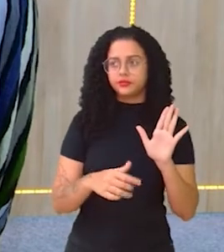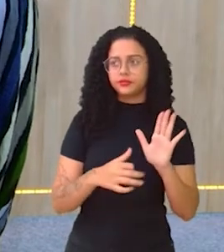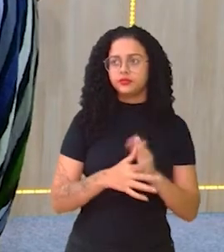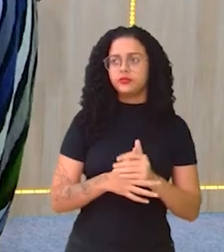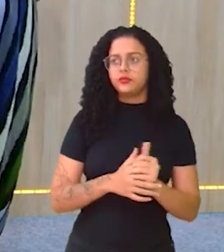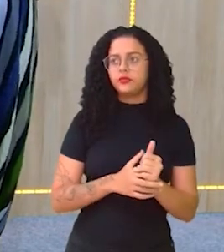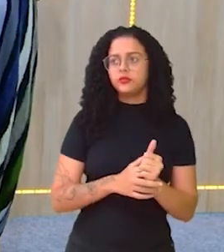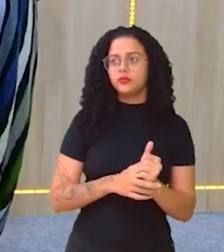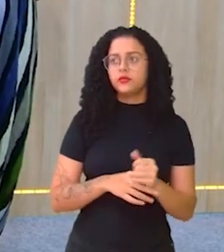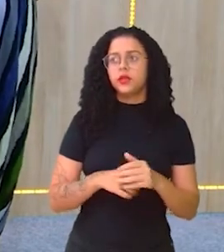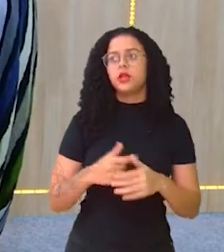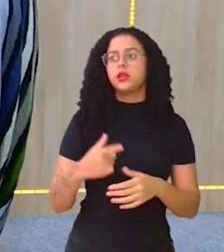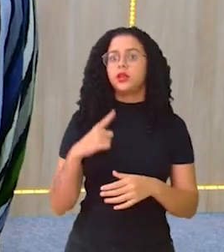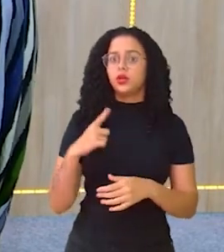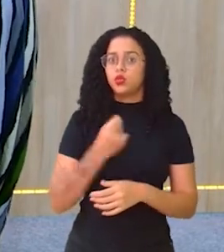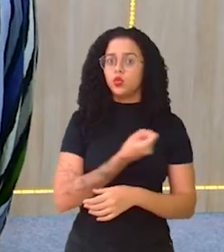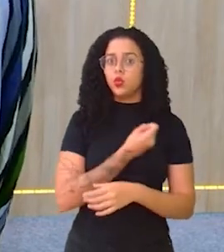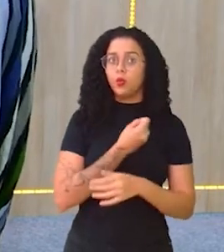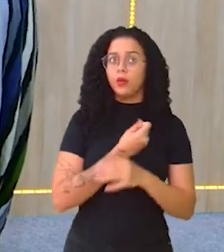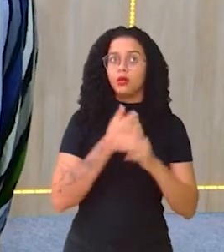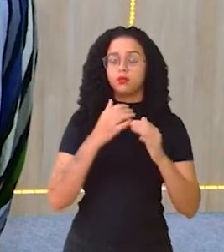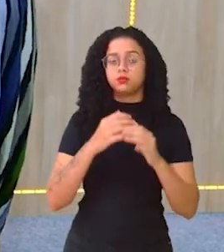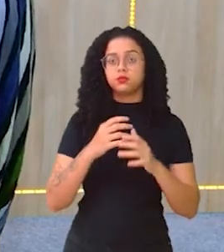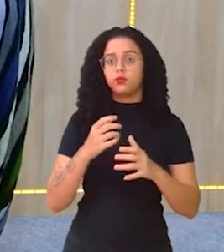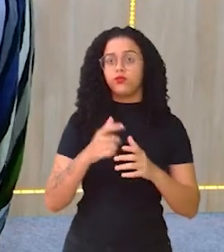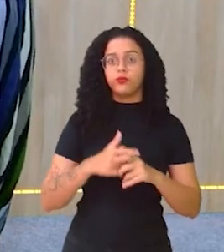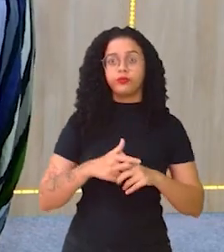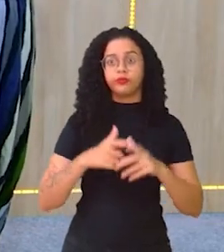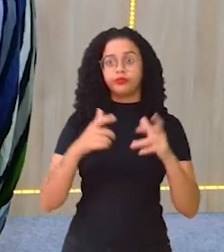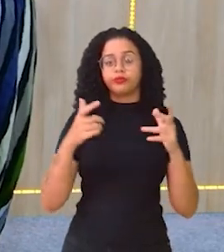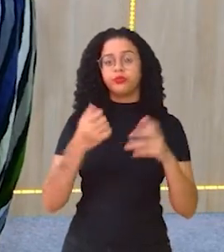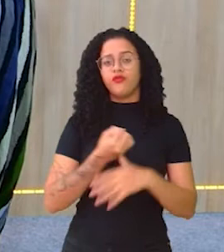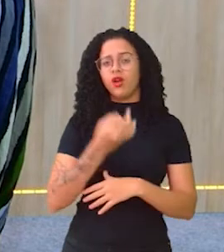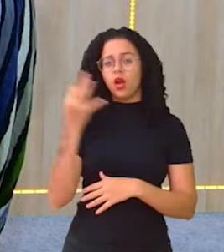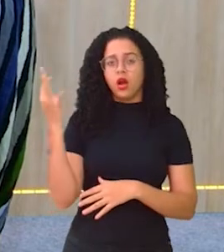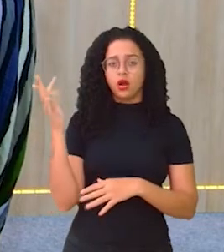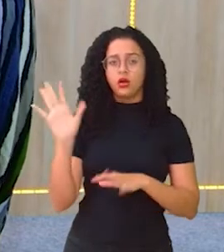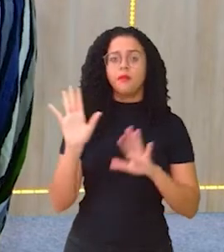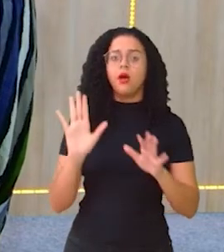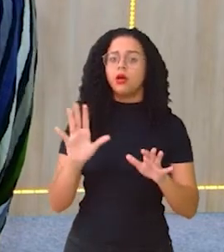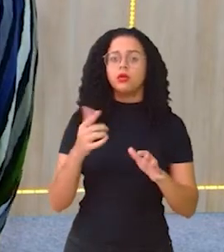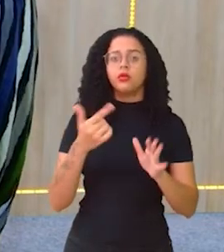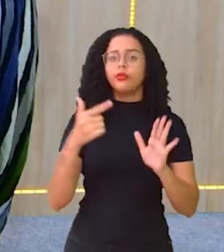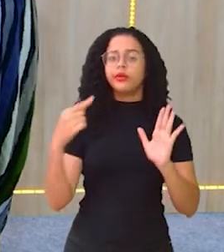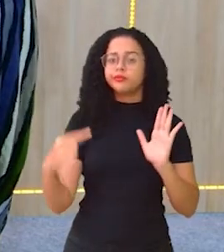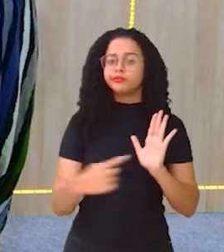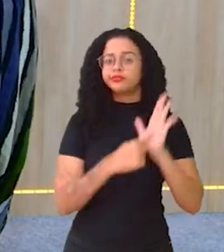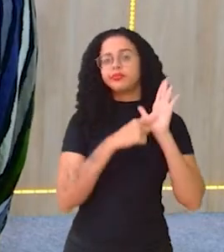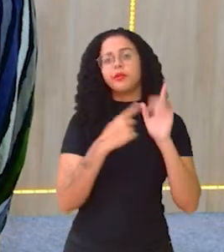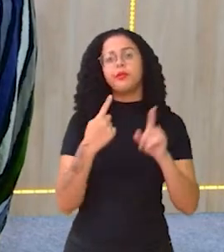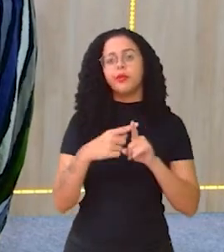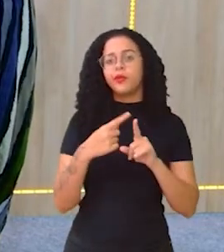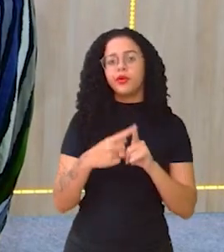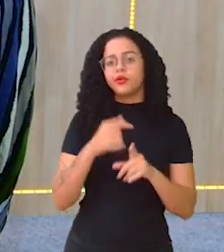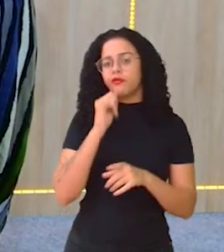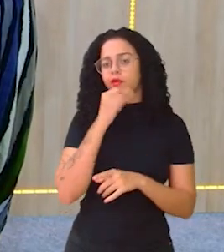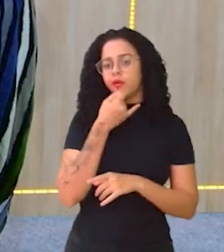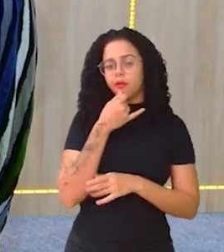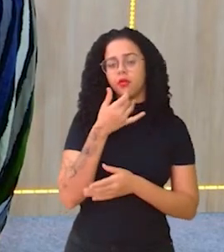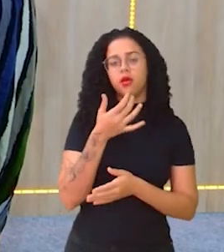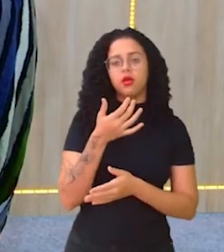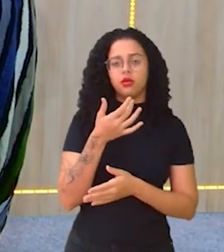casos... um número altíssimo, né? Exatamente. E muitos casos não são notificados. Porque são justamente esses momentos menores, esses momentos